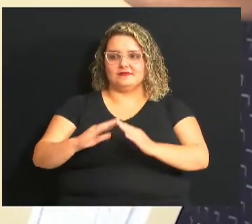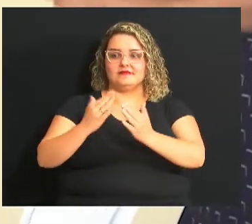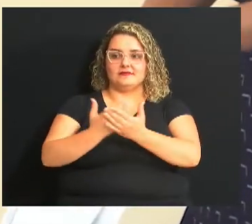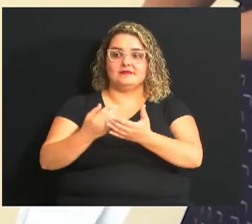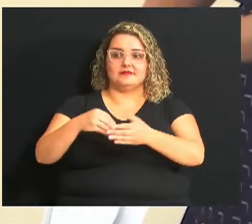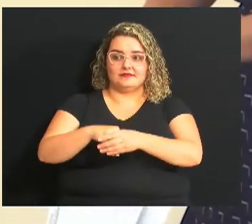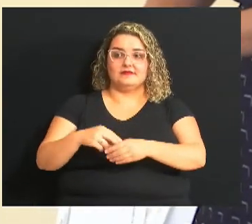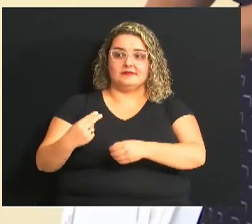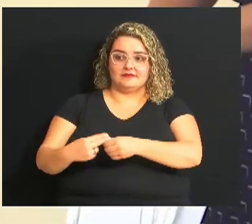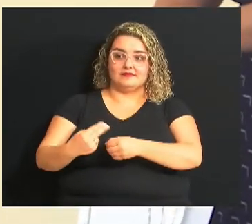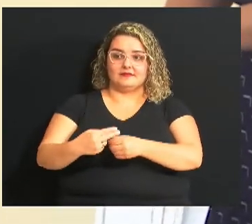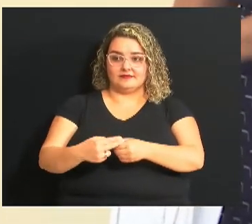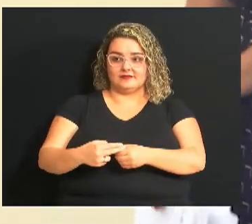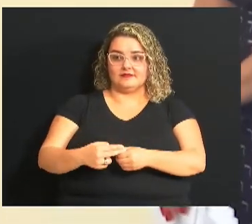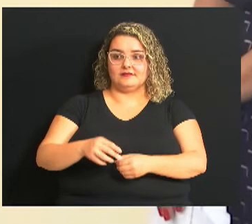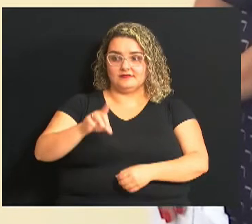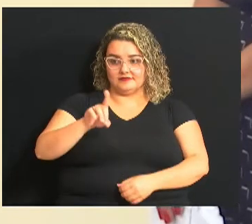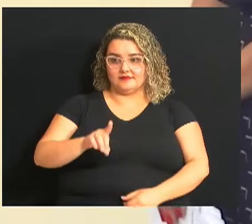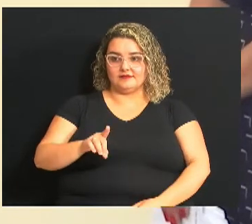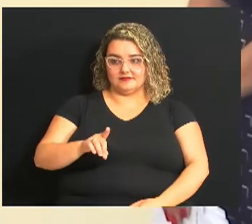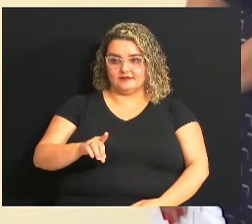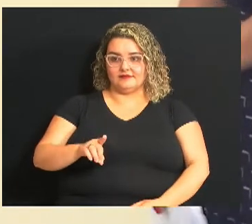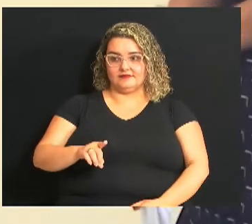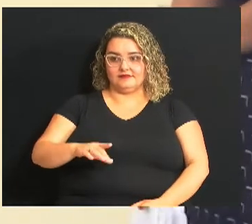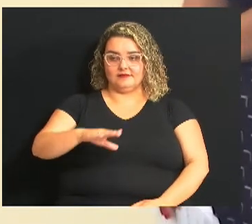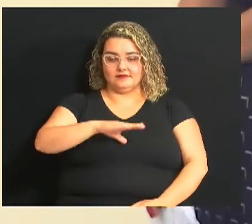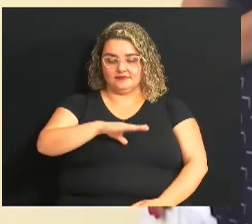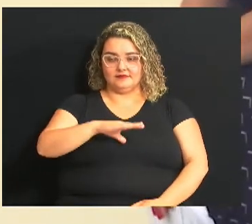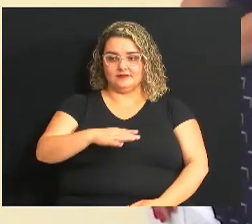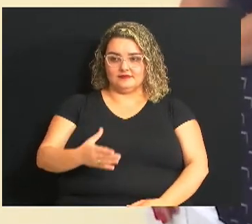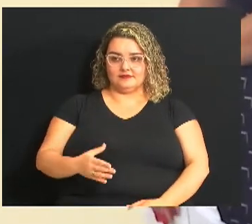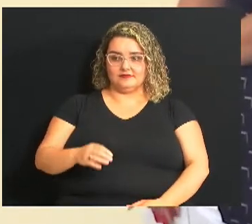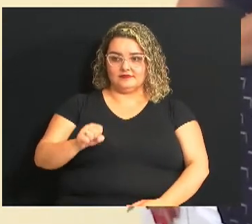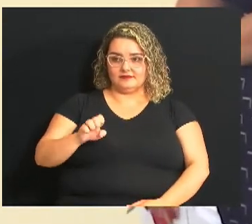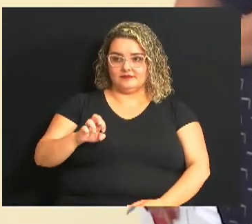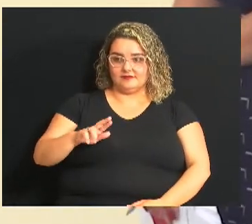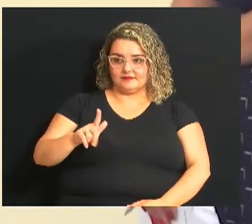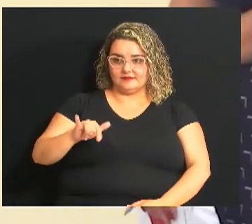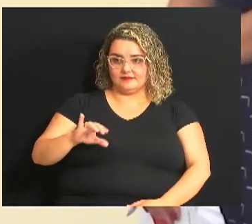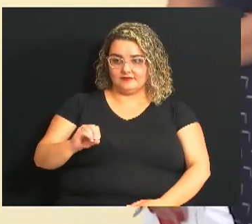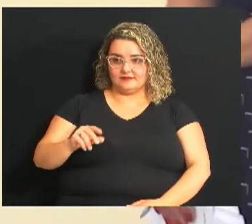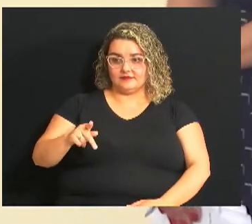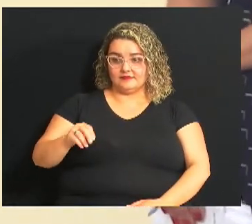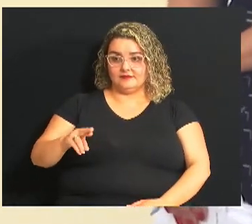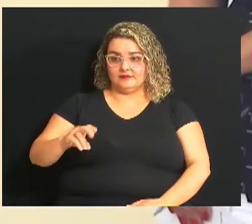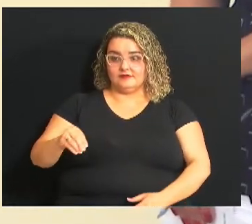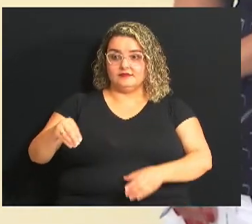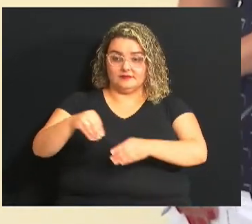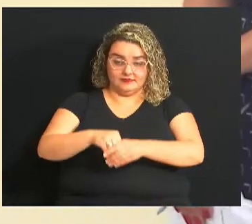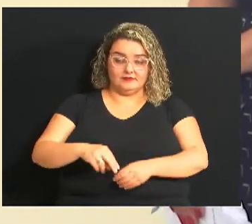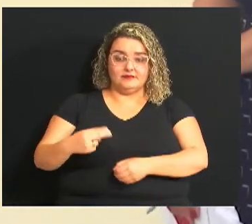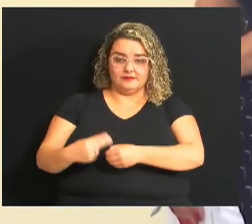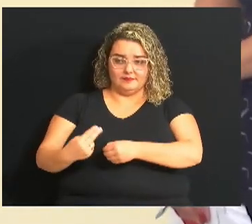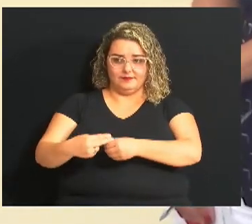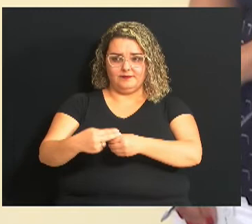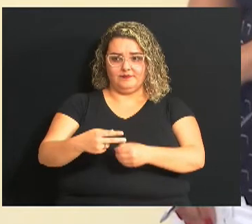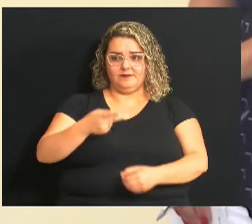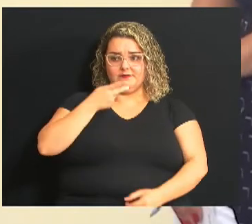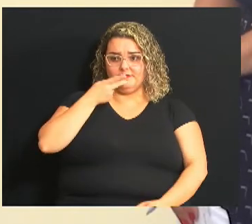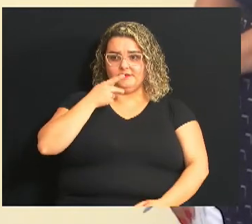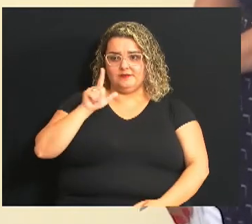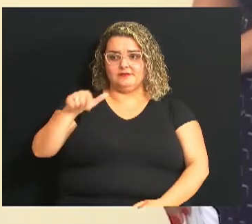a Diretoria Campinas Leste tem uma escola, o Sérgio Porto, que é dentro da Unicamp. Falar depois de todas